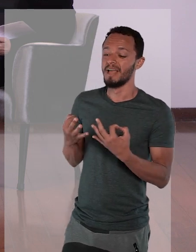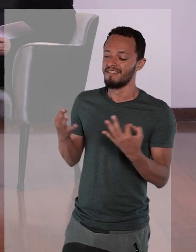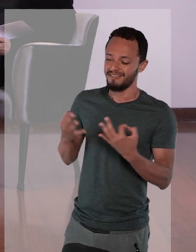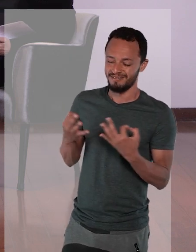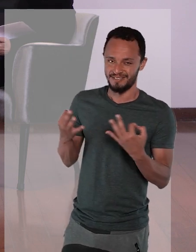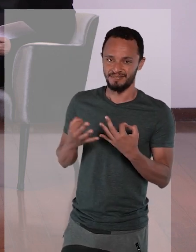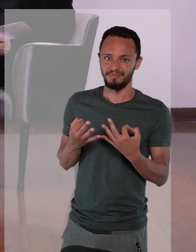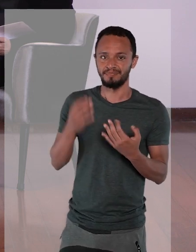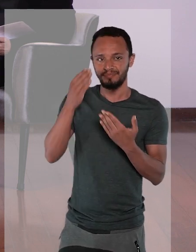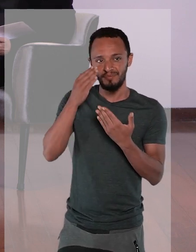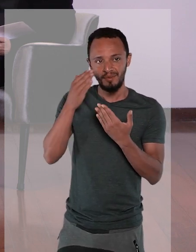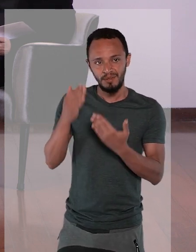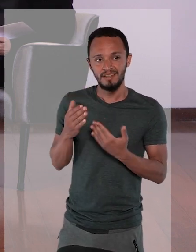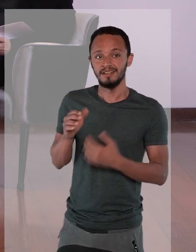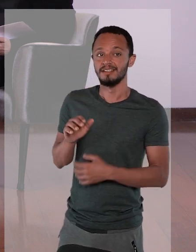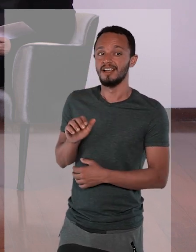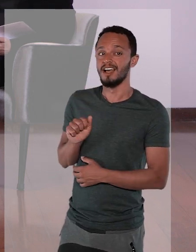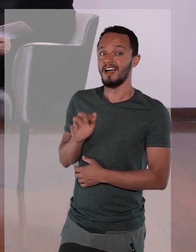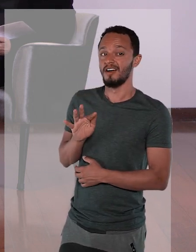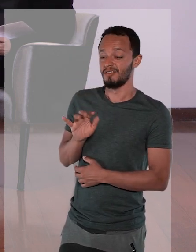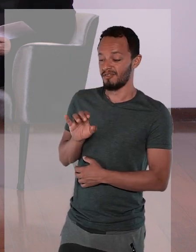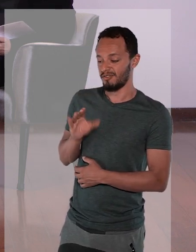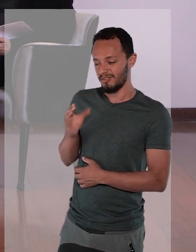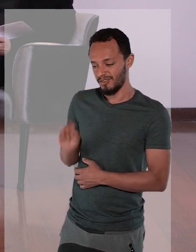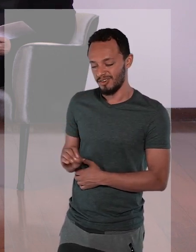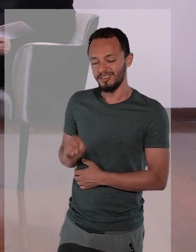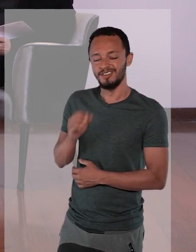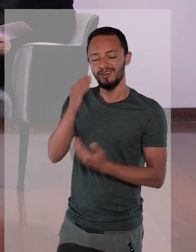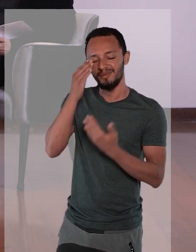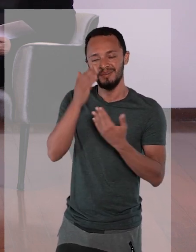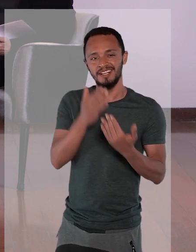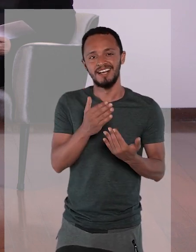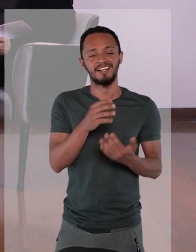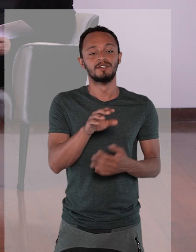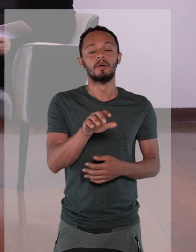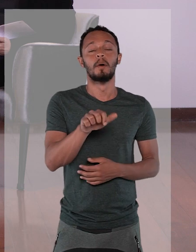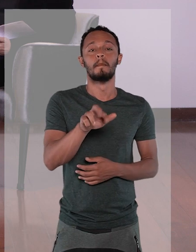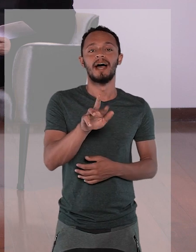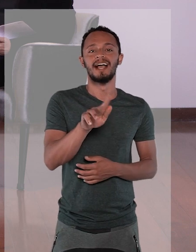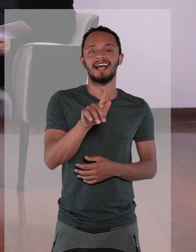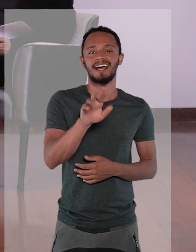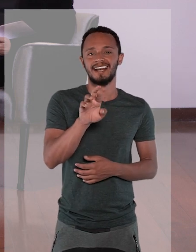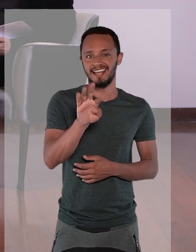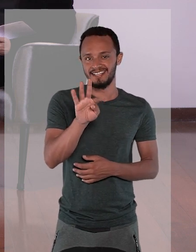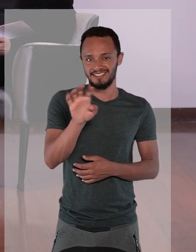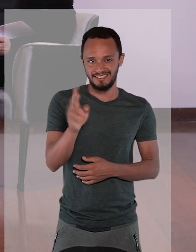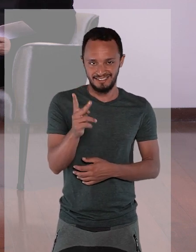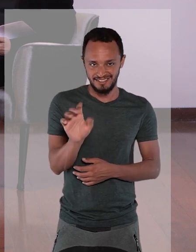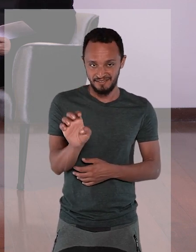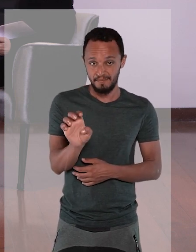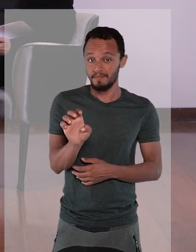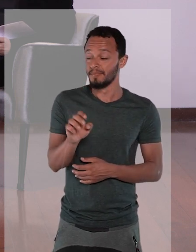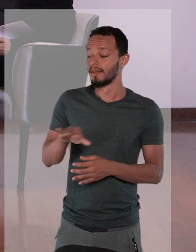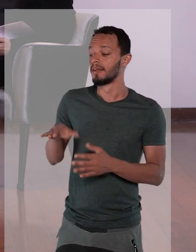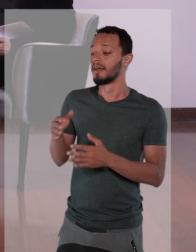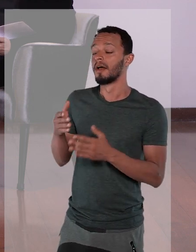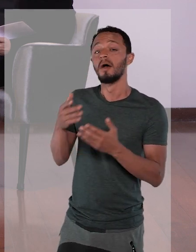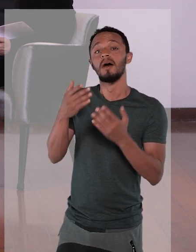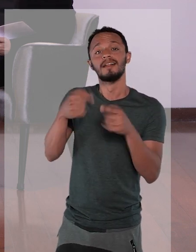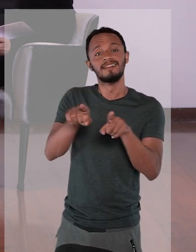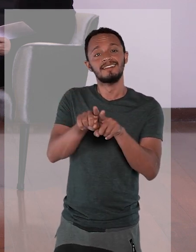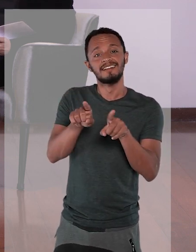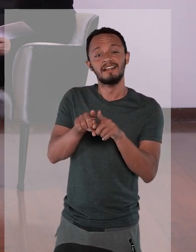Margarete, pelo convite para participar desse bate-papo,